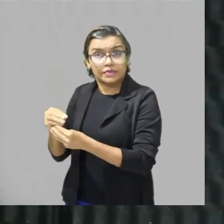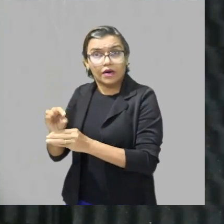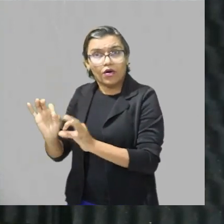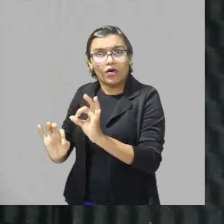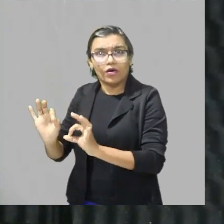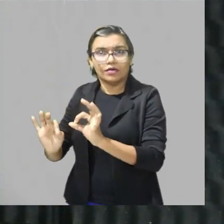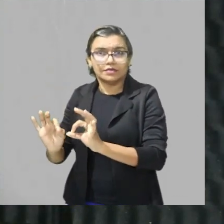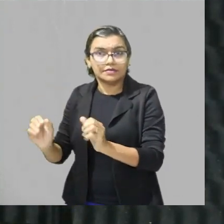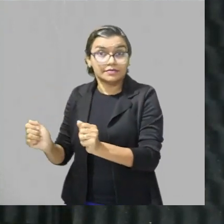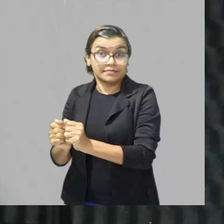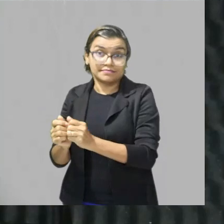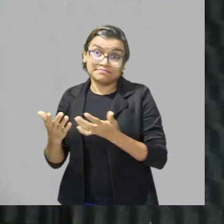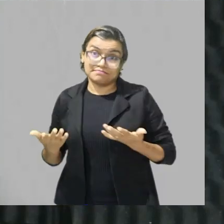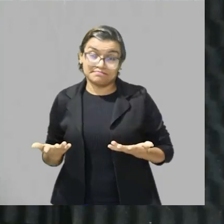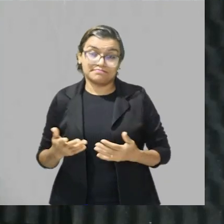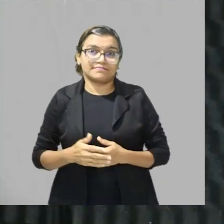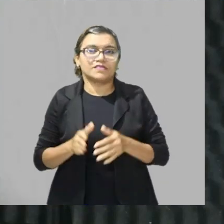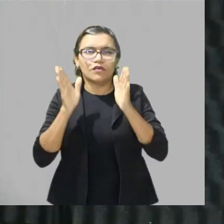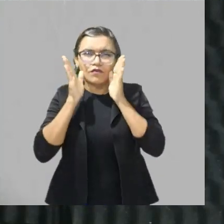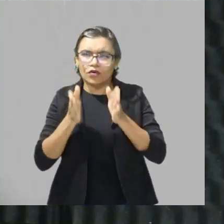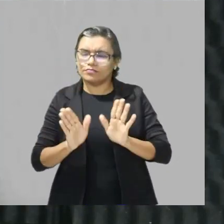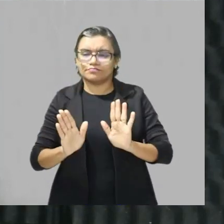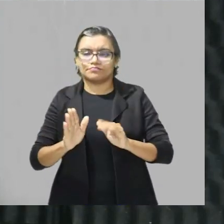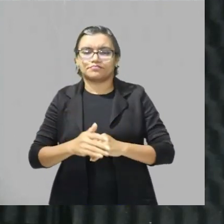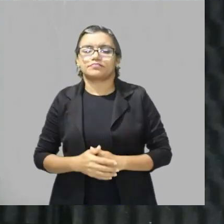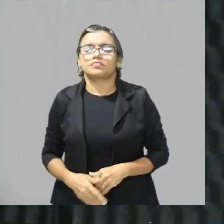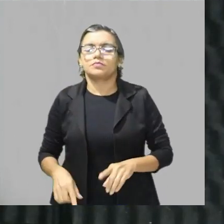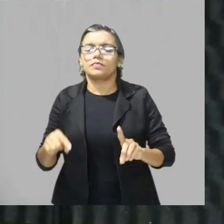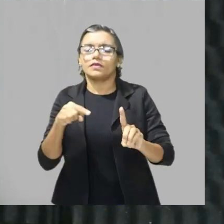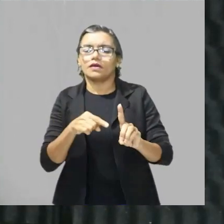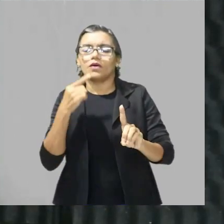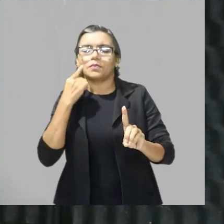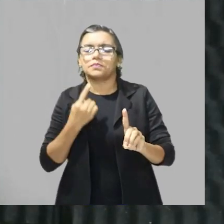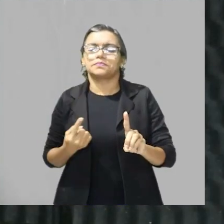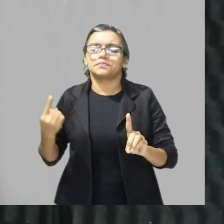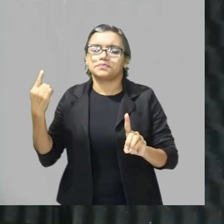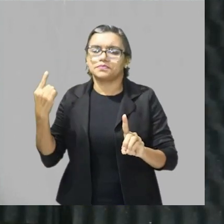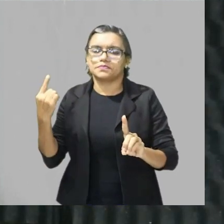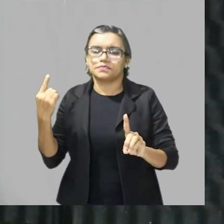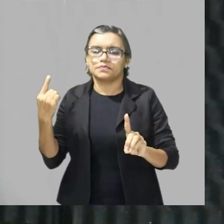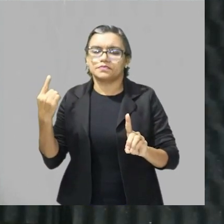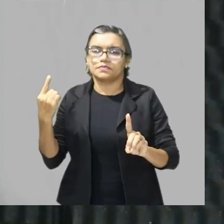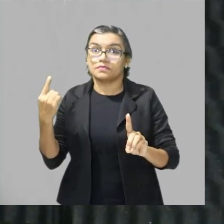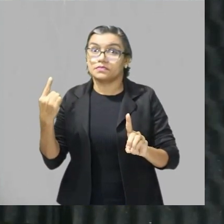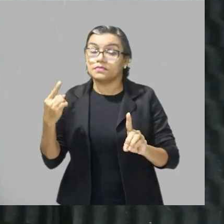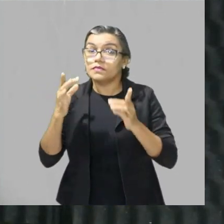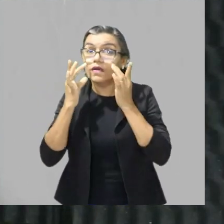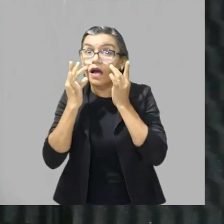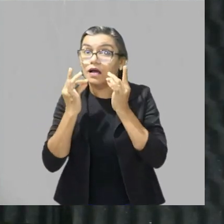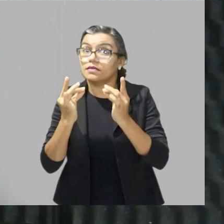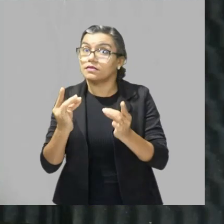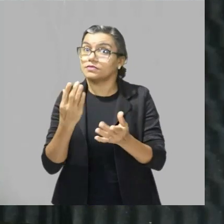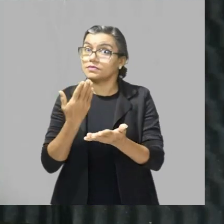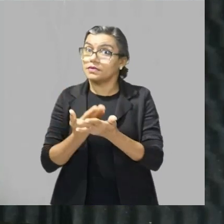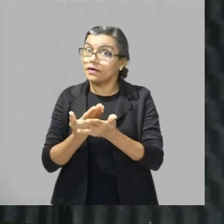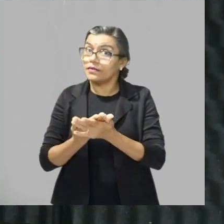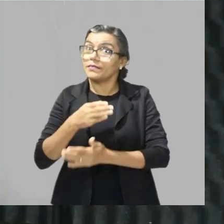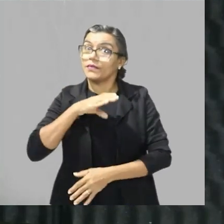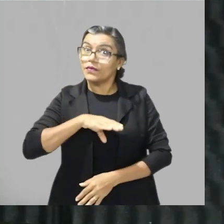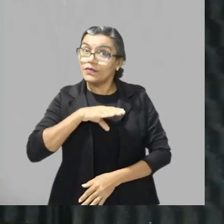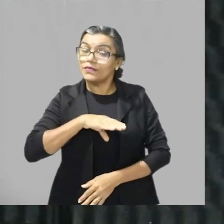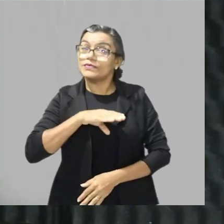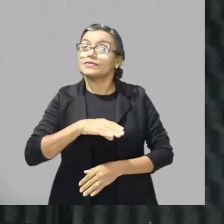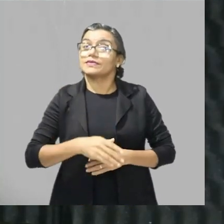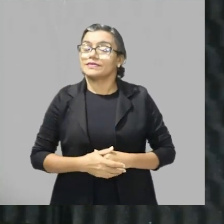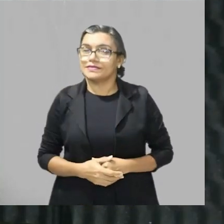organizar reunir não é só inferência conclusão mais uma vez olha preste atenção nas aulas de língua portuguesa